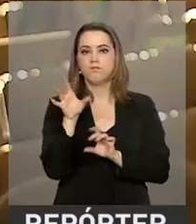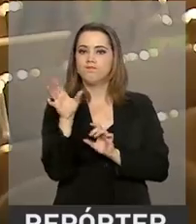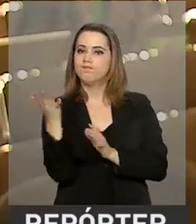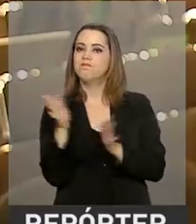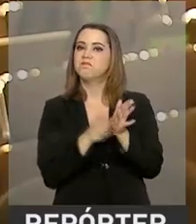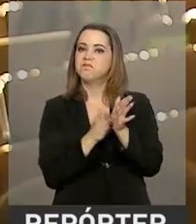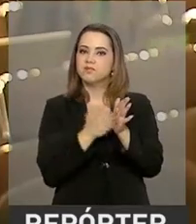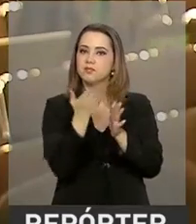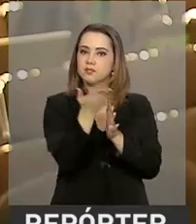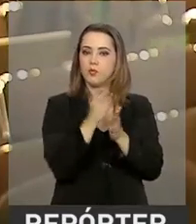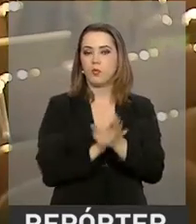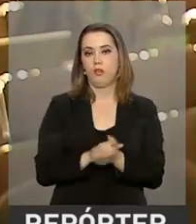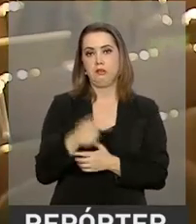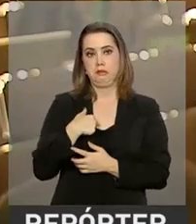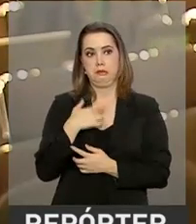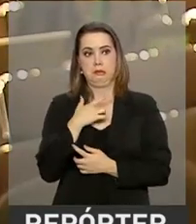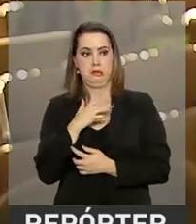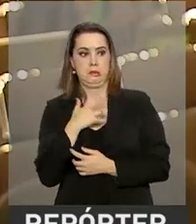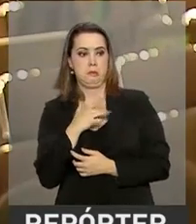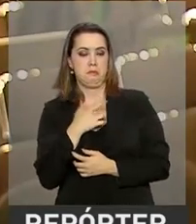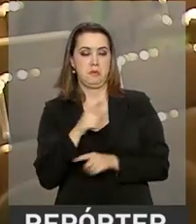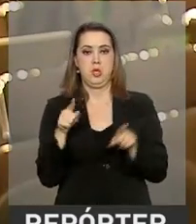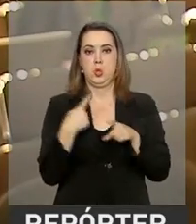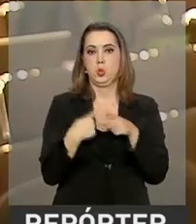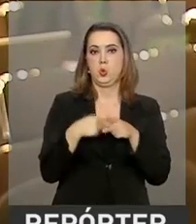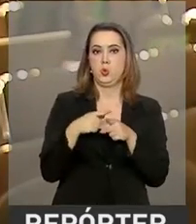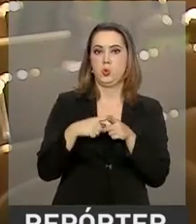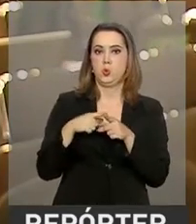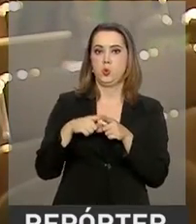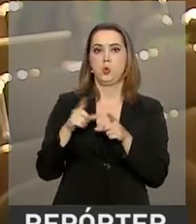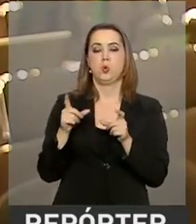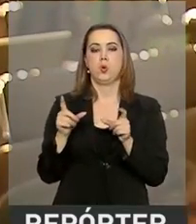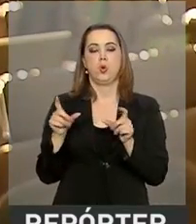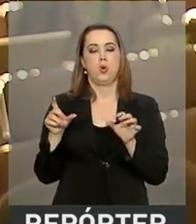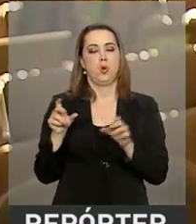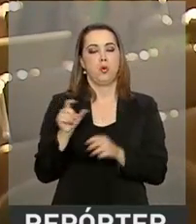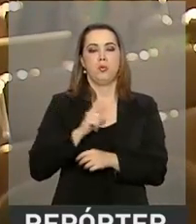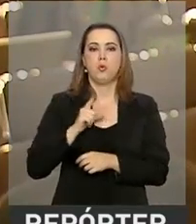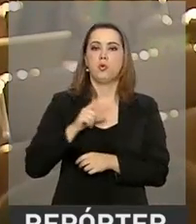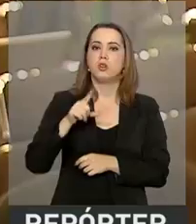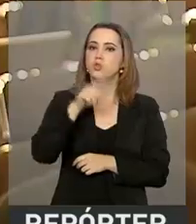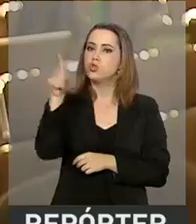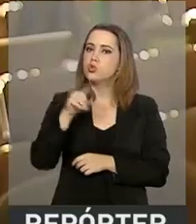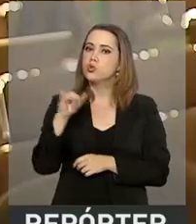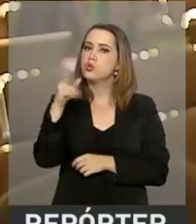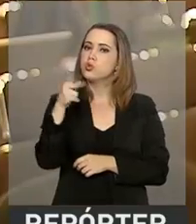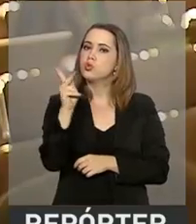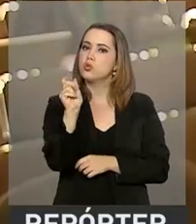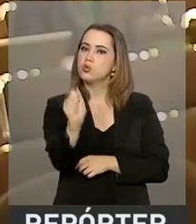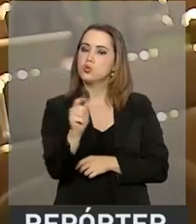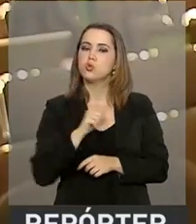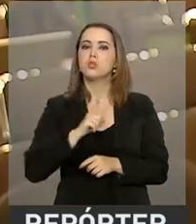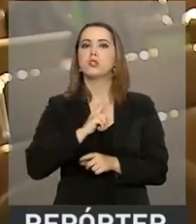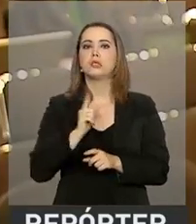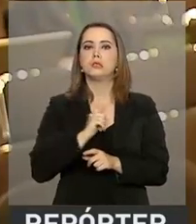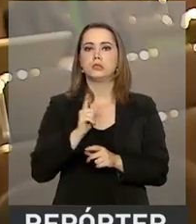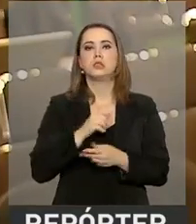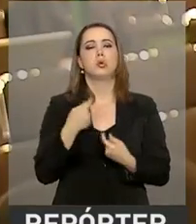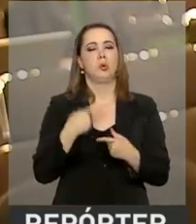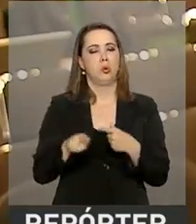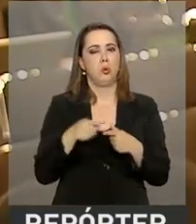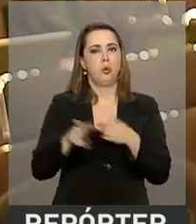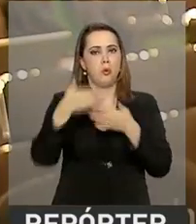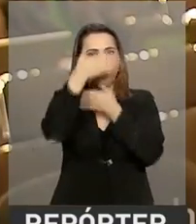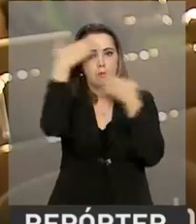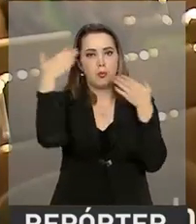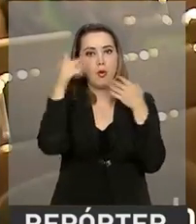que ficou com medo por causa do vírus Zika, além do risco de terrorismo. Mas se surpreendeu com o Brasil e